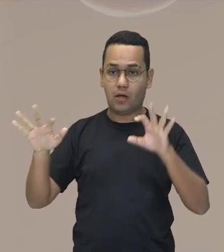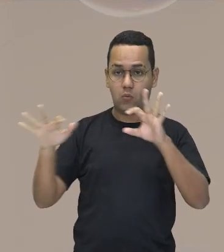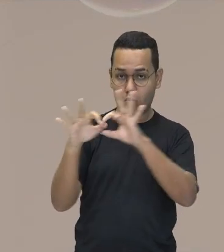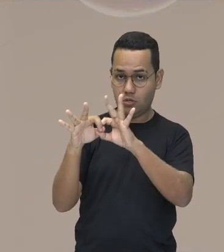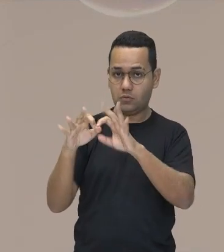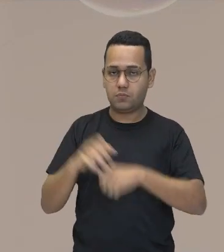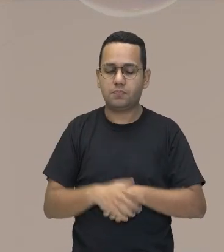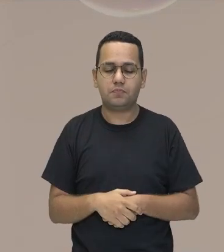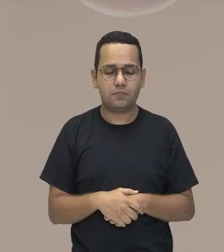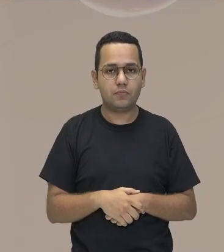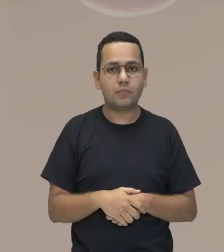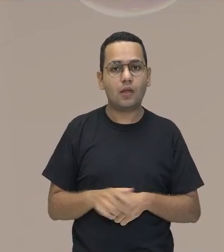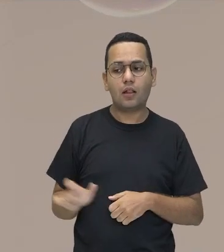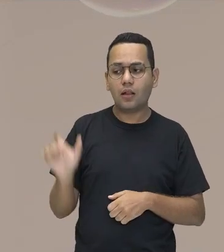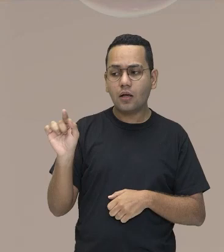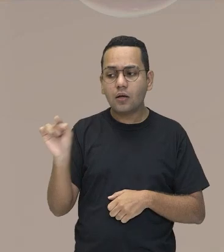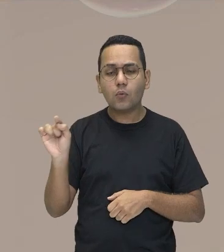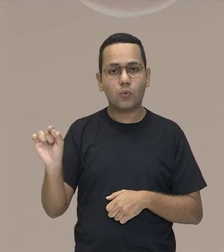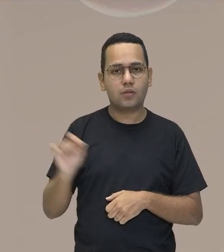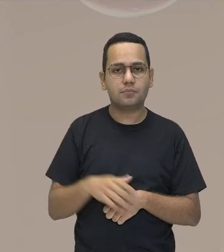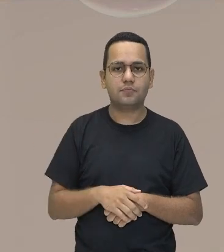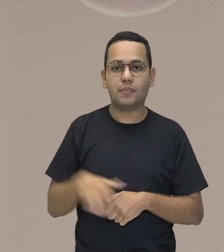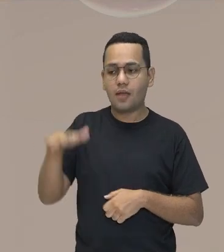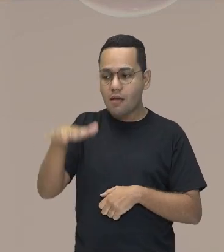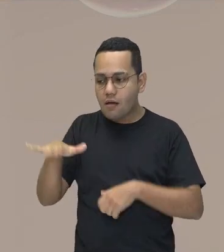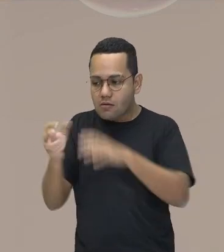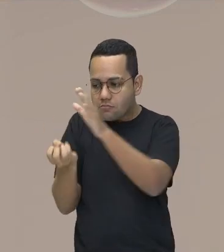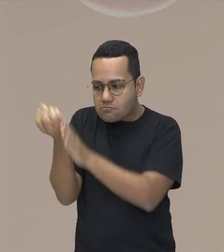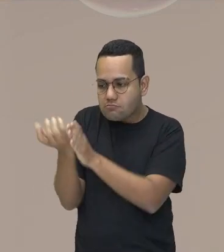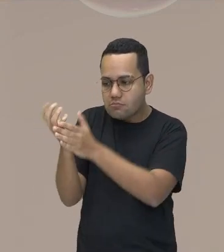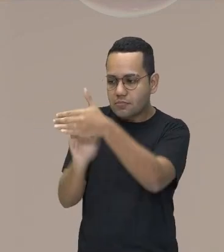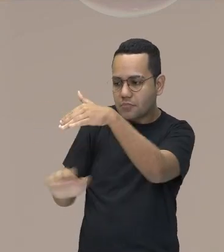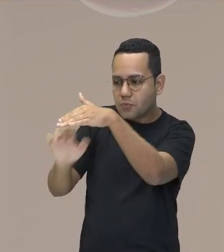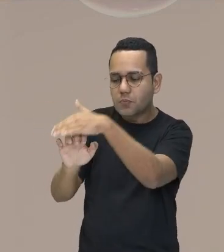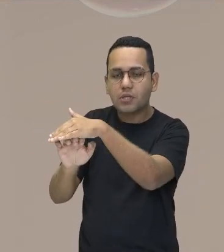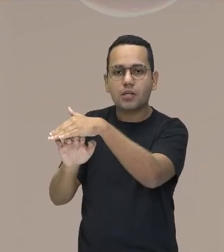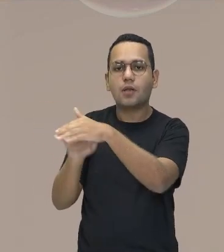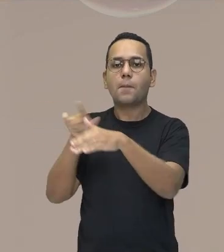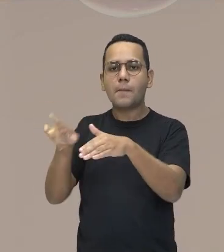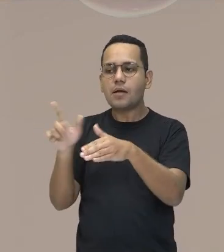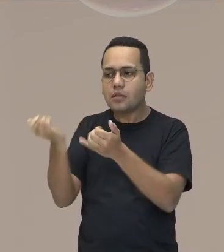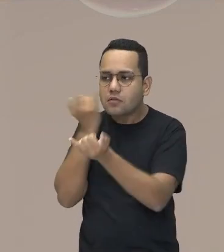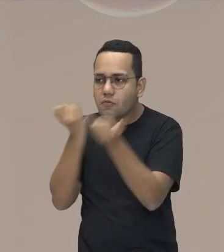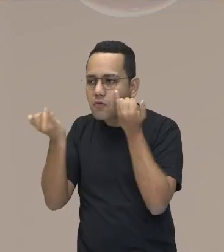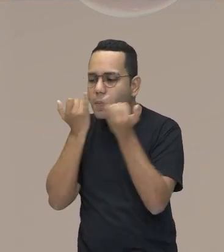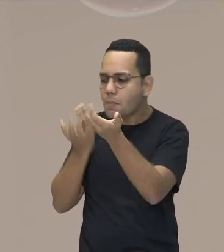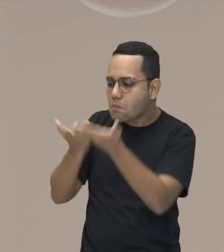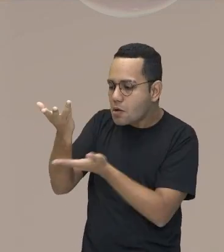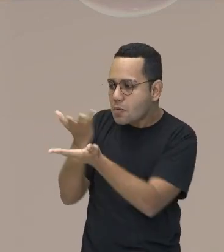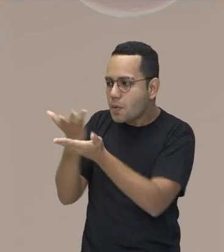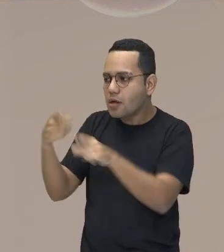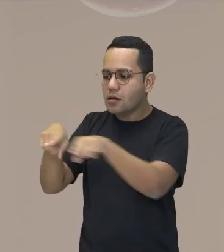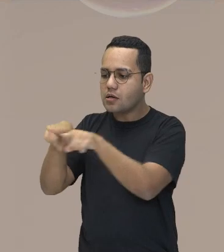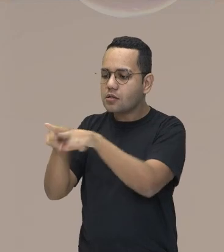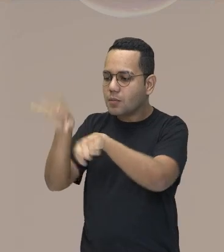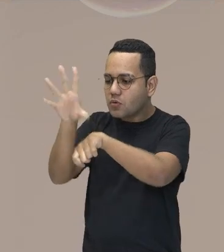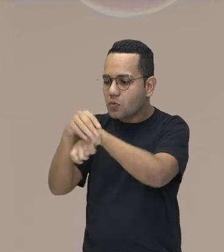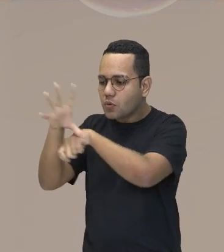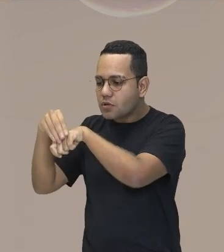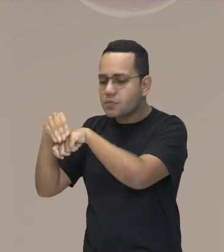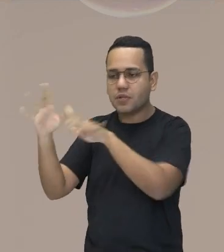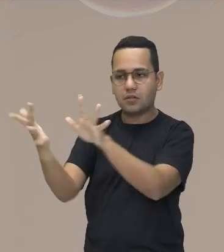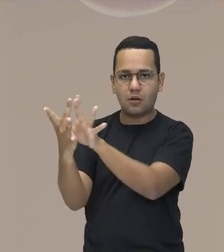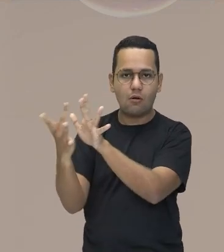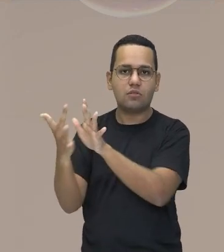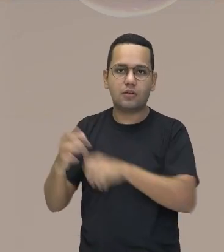termo utilizado no contexto empresarial e refere-se à troca de informações e conhecimentos com uma rede de contatos,